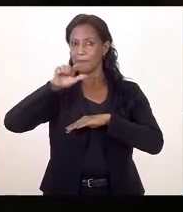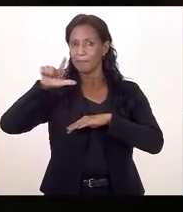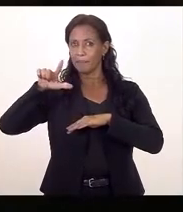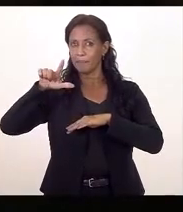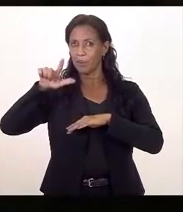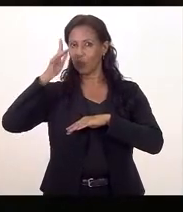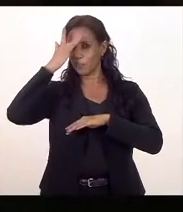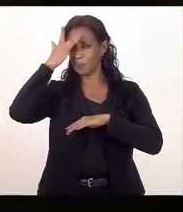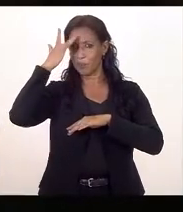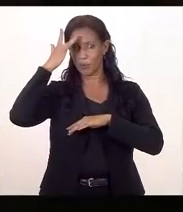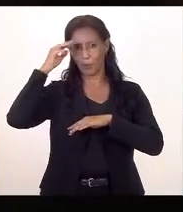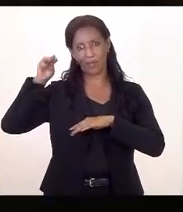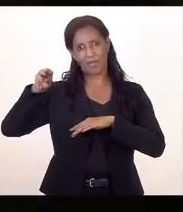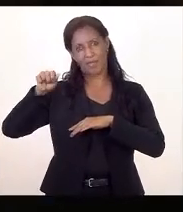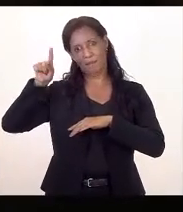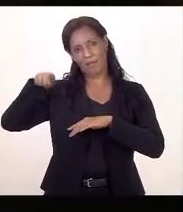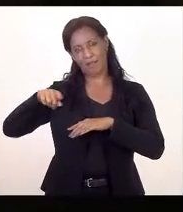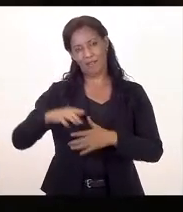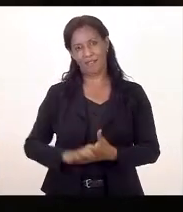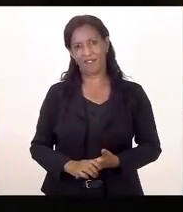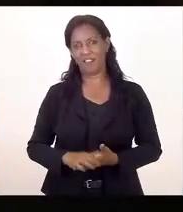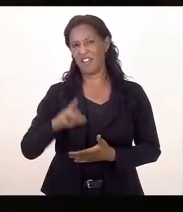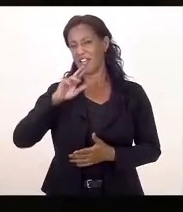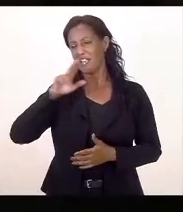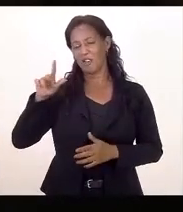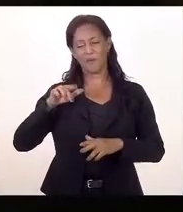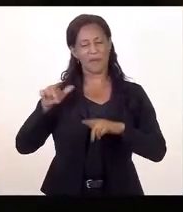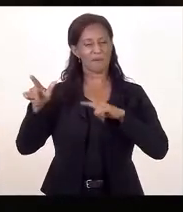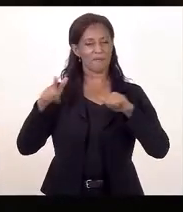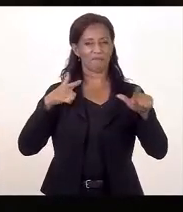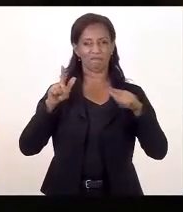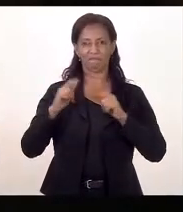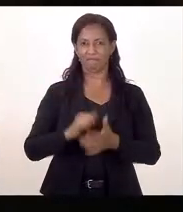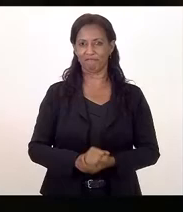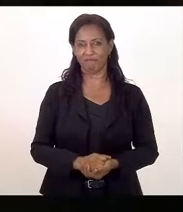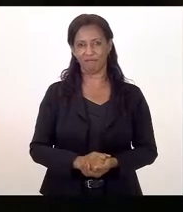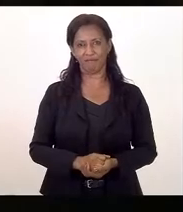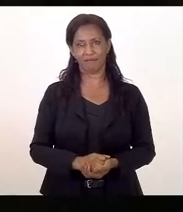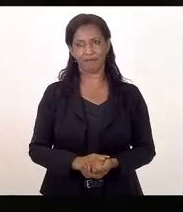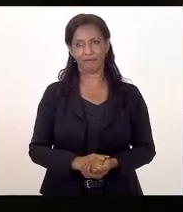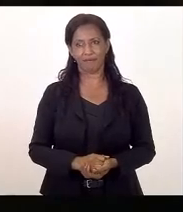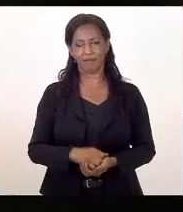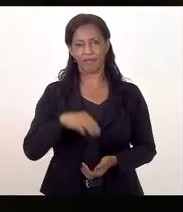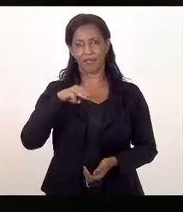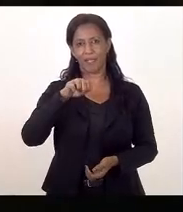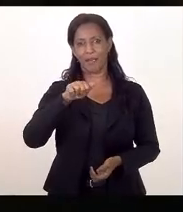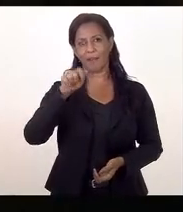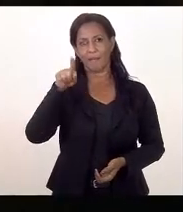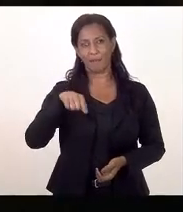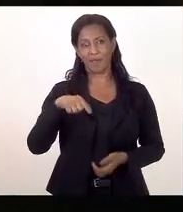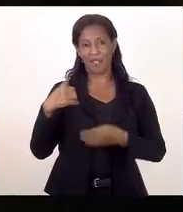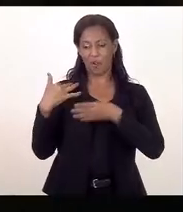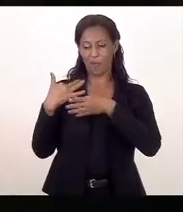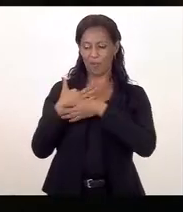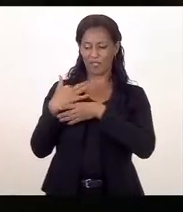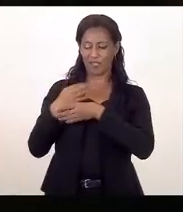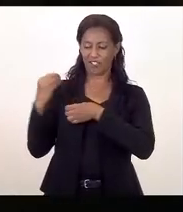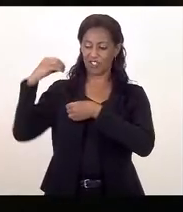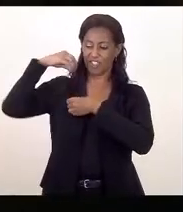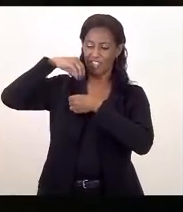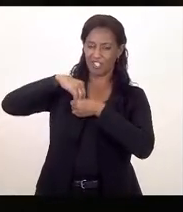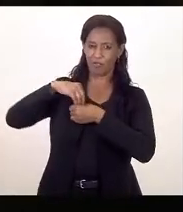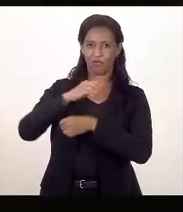moradores da Maré. Não é para qualquer um. A Maré é uma cidade da cidade do Rio de Janeiro.